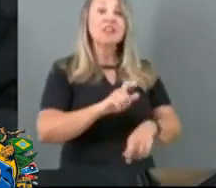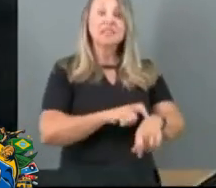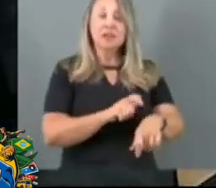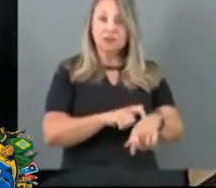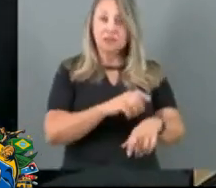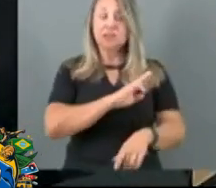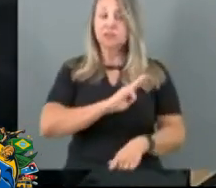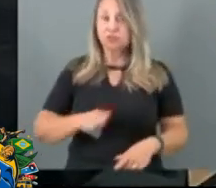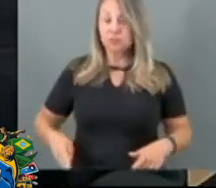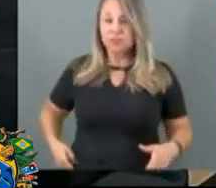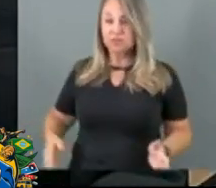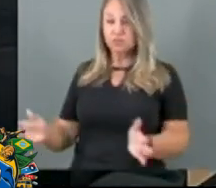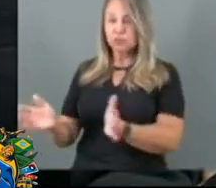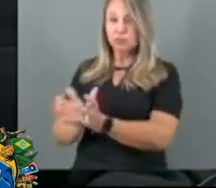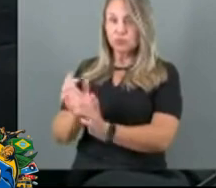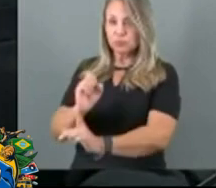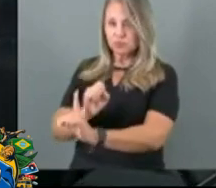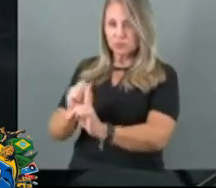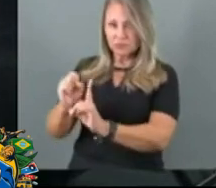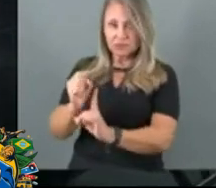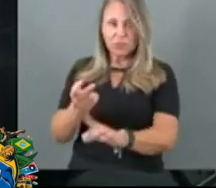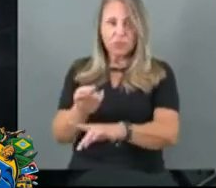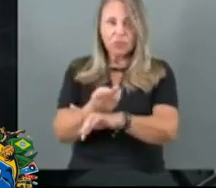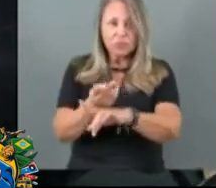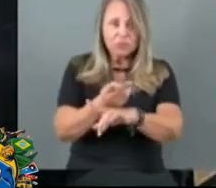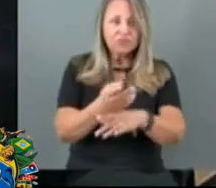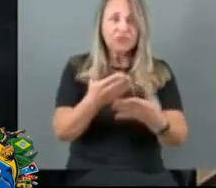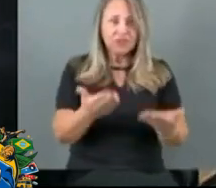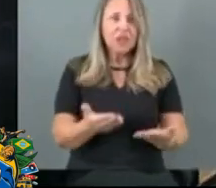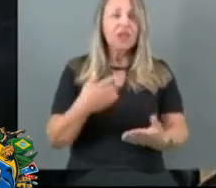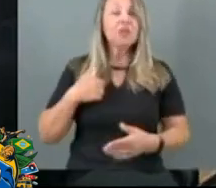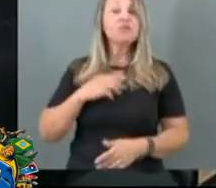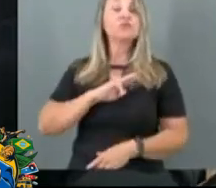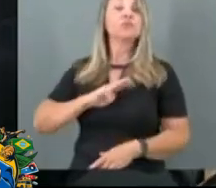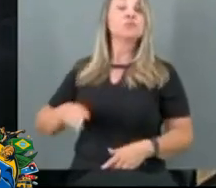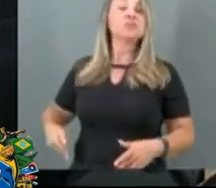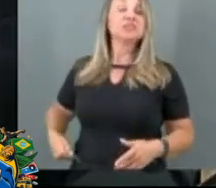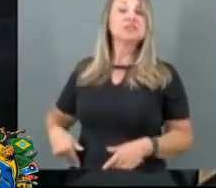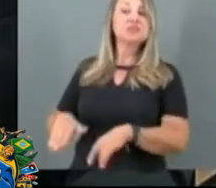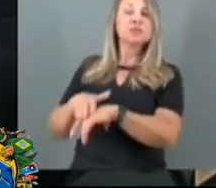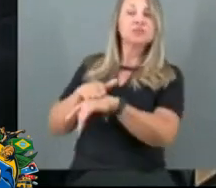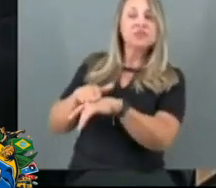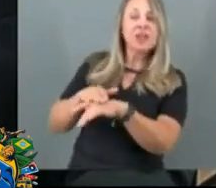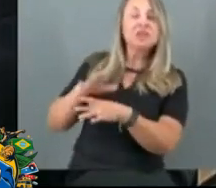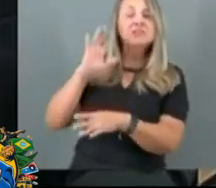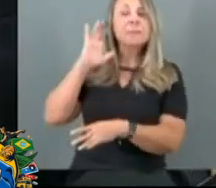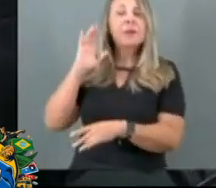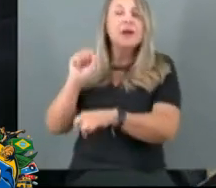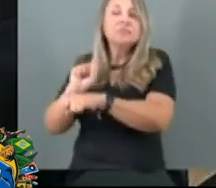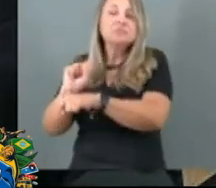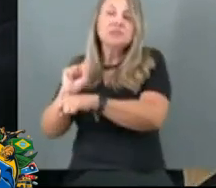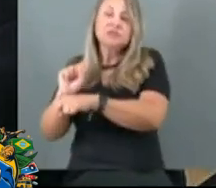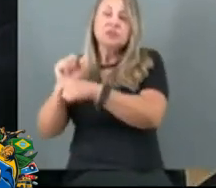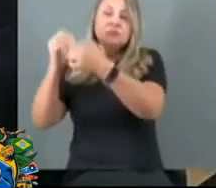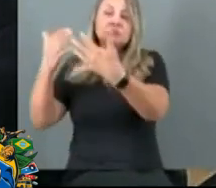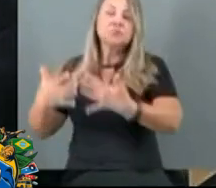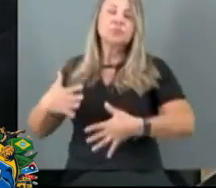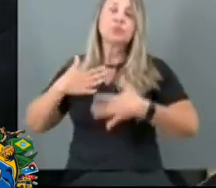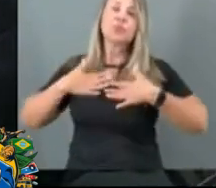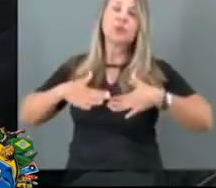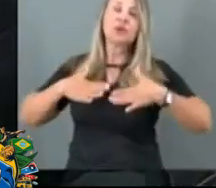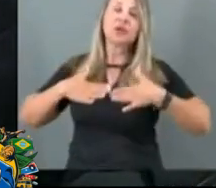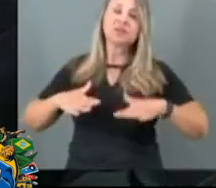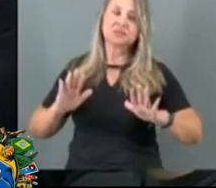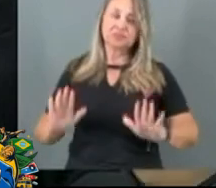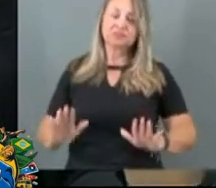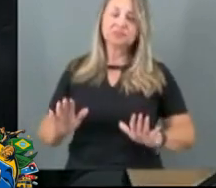área social te procurar, eu fui ministra dessa área, escute eles com carinho, atenda,